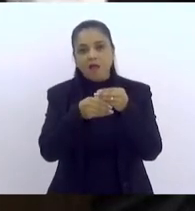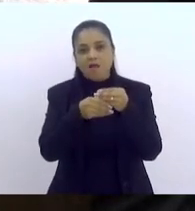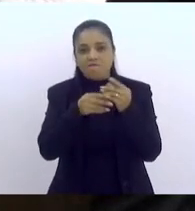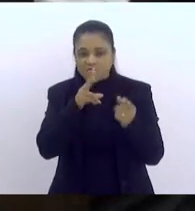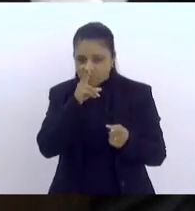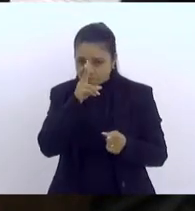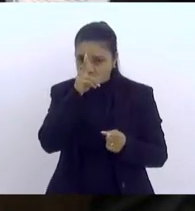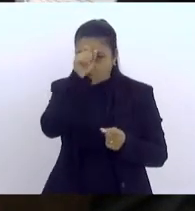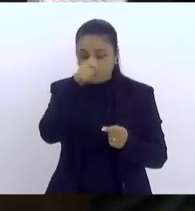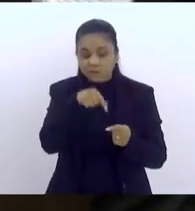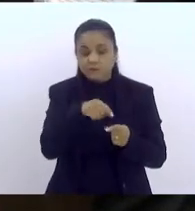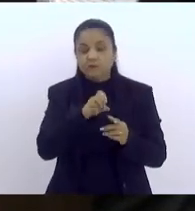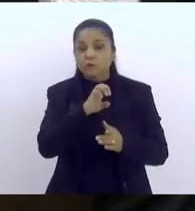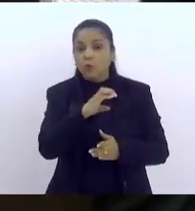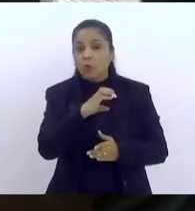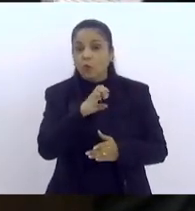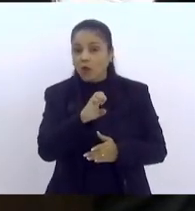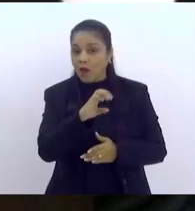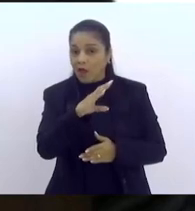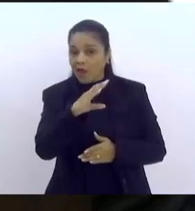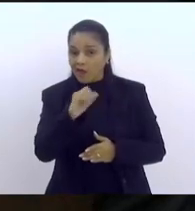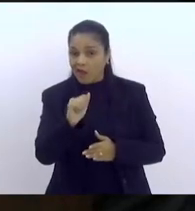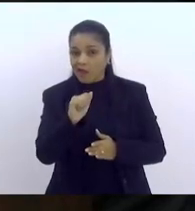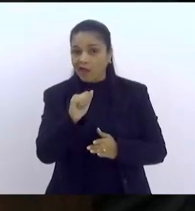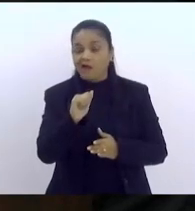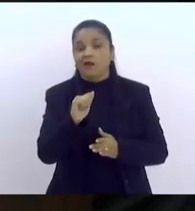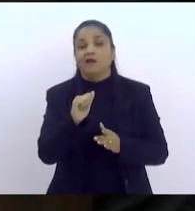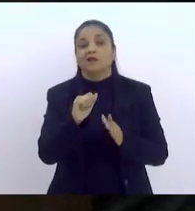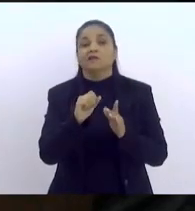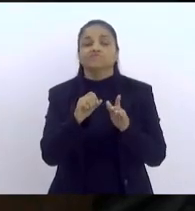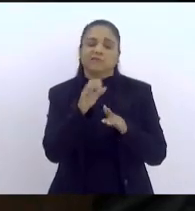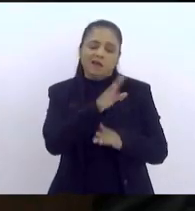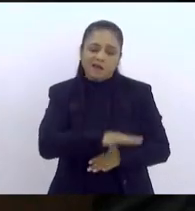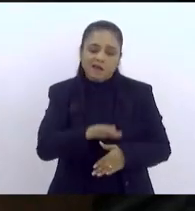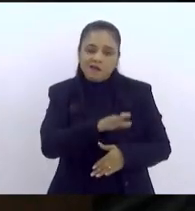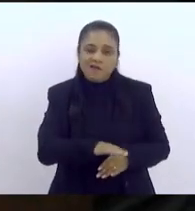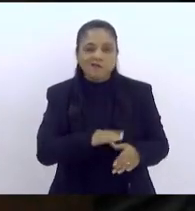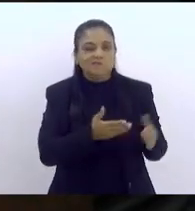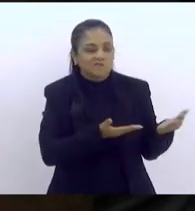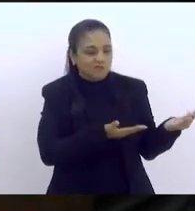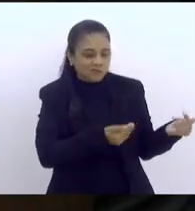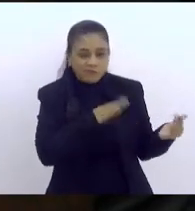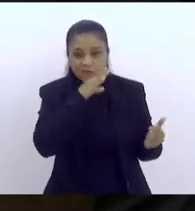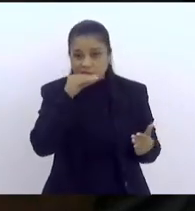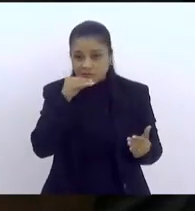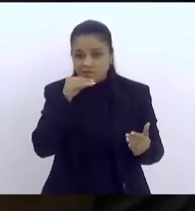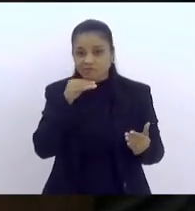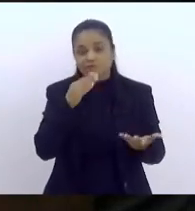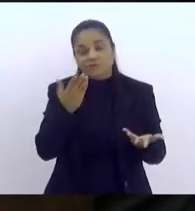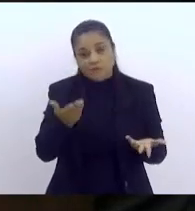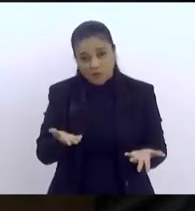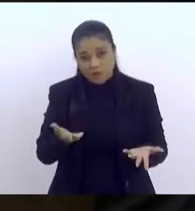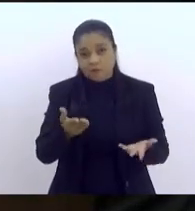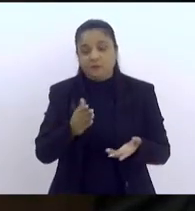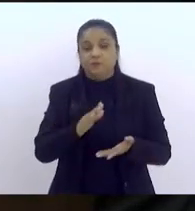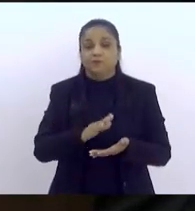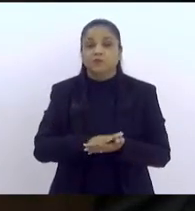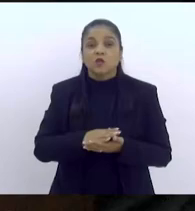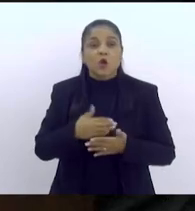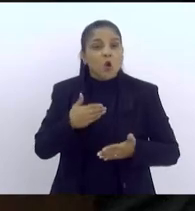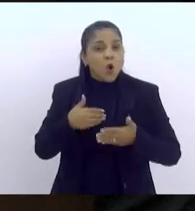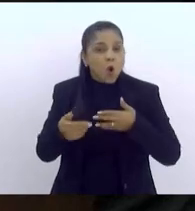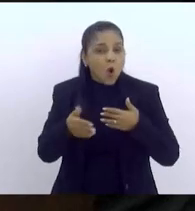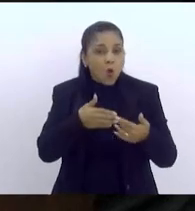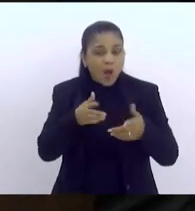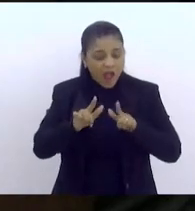fortalecimento do ECA, que é o nosso Estatuto da Criança e do Adolescente. Não menos importante, toda e